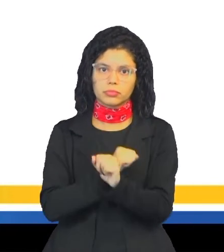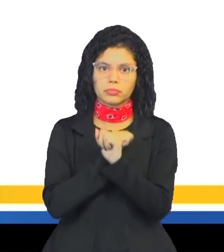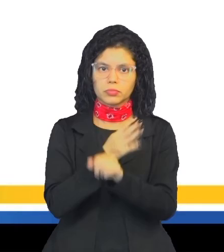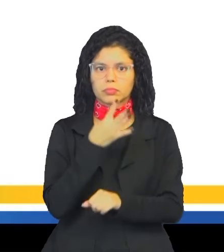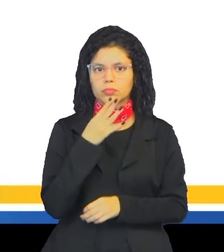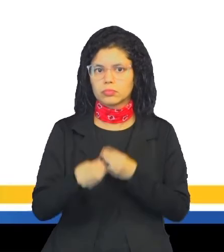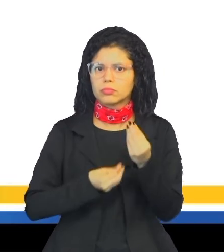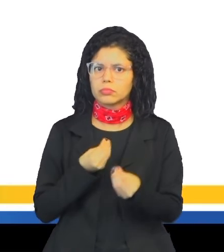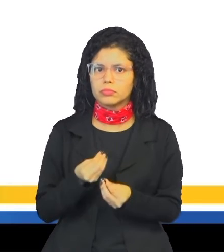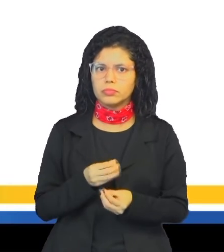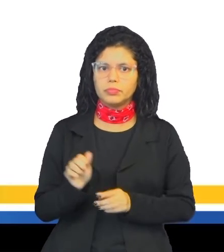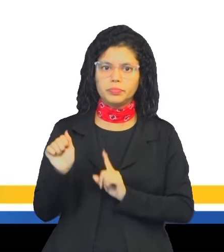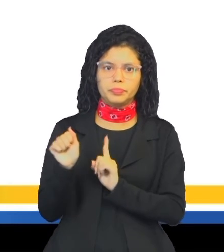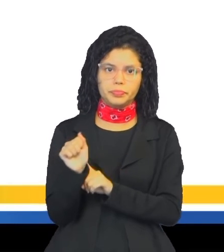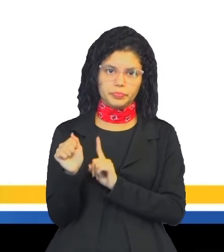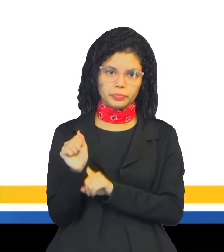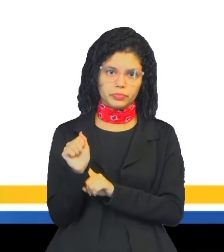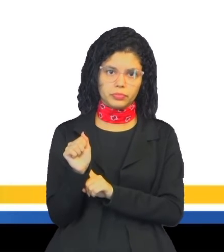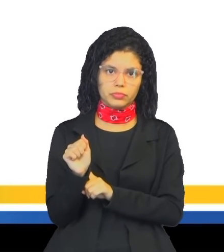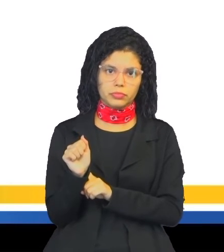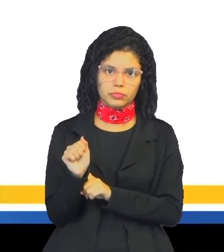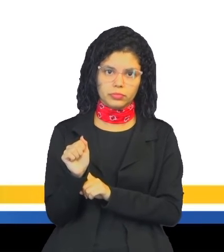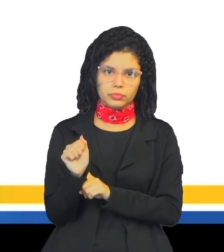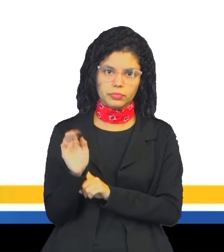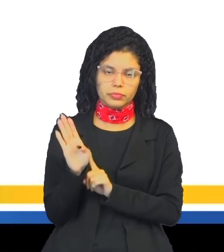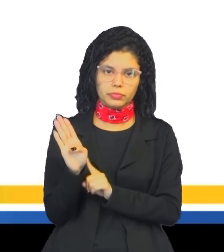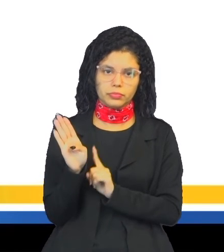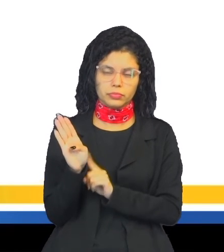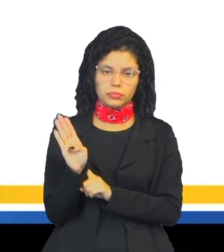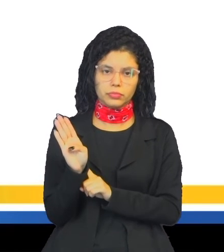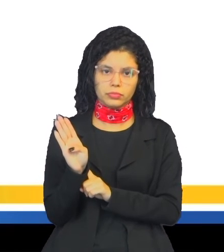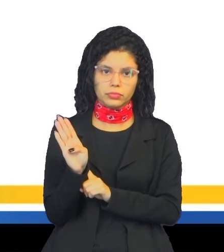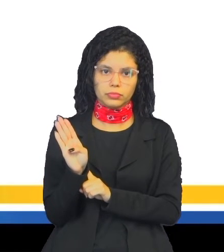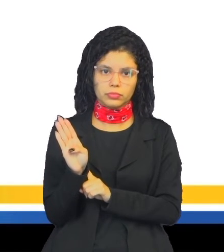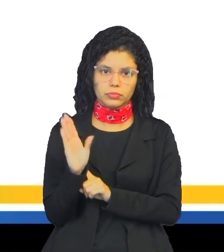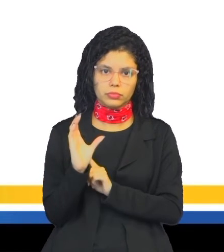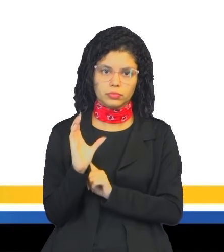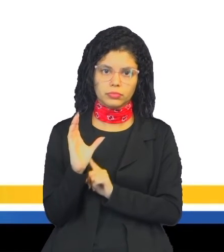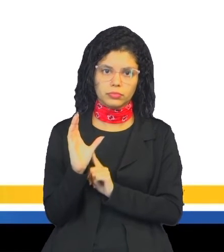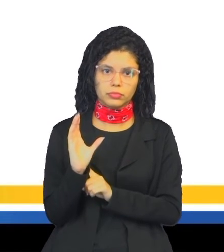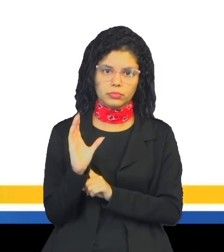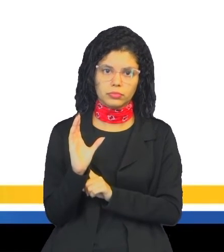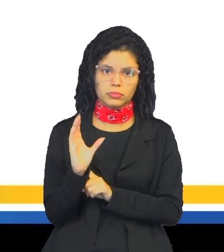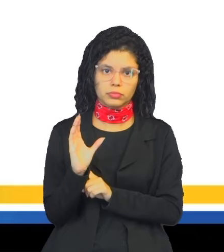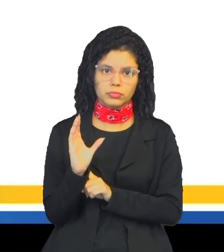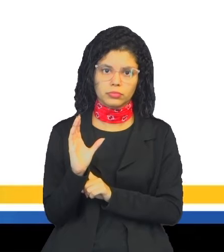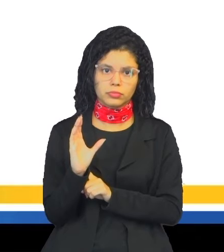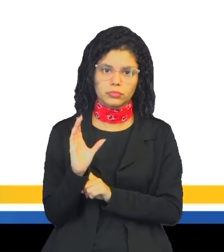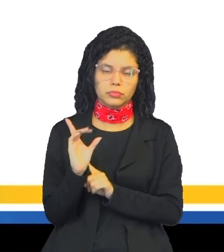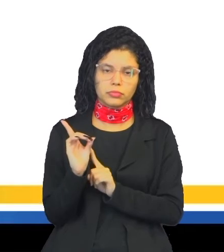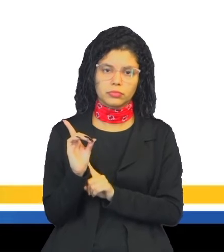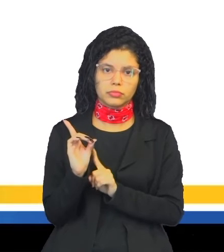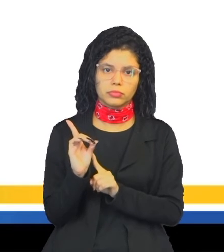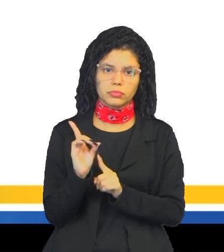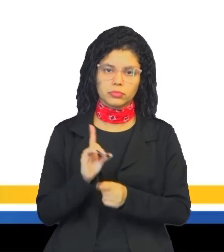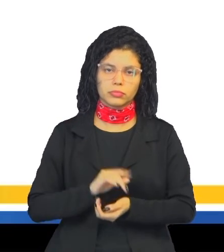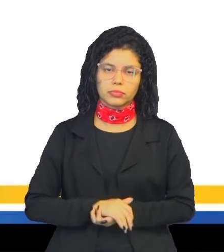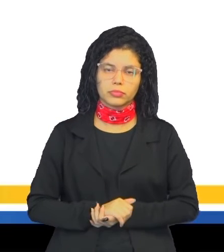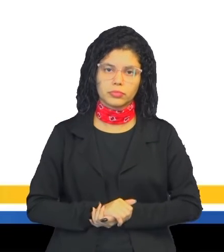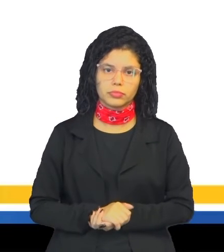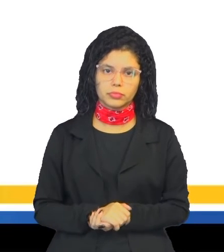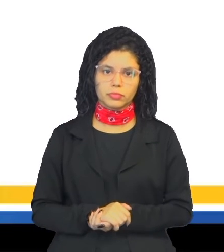escravizadas eram conhecidos como: letra A, tumbeiro, letra B, caixotes, letra C, sarcófagos ou letra